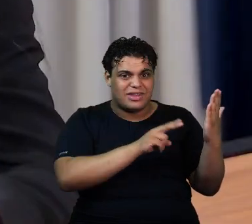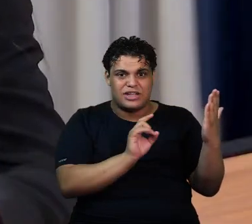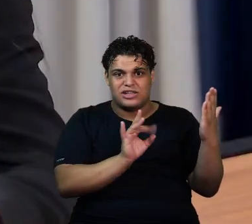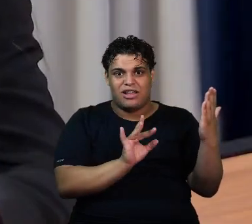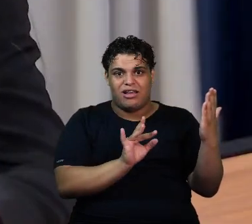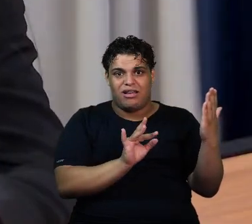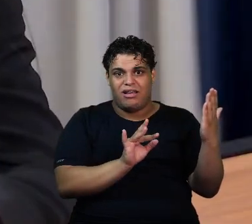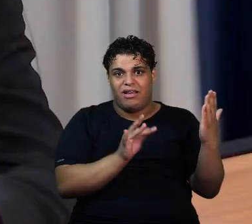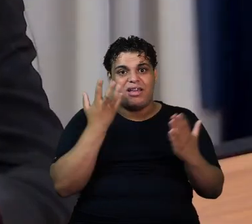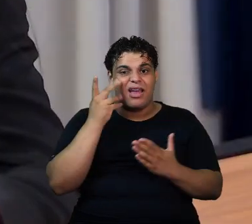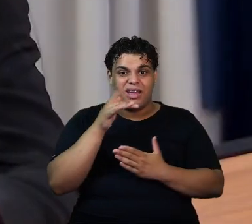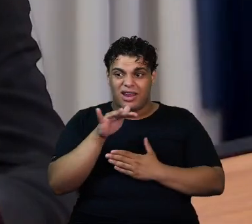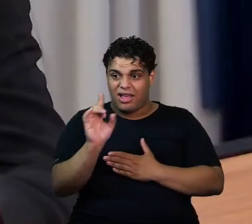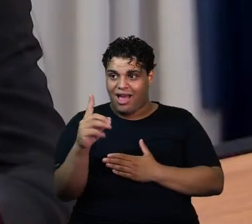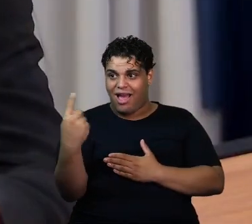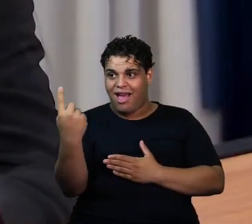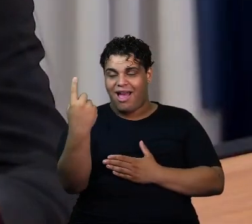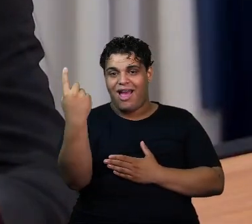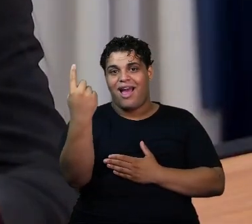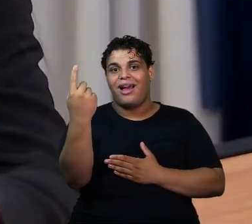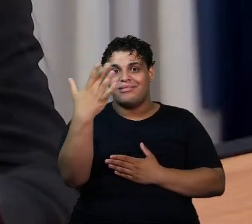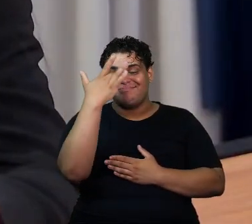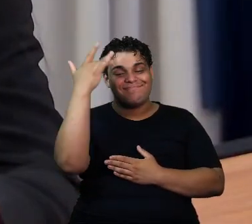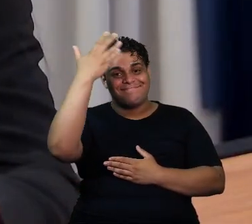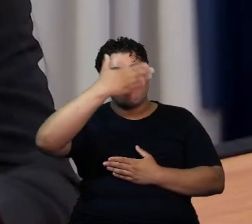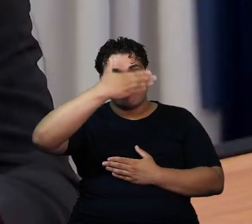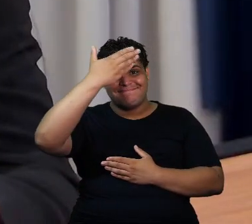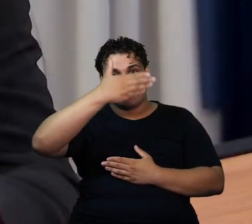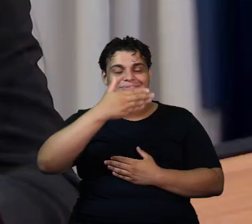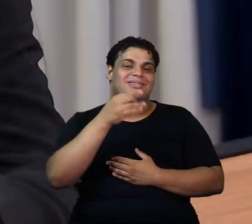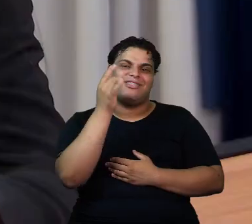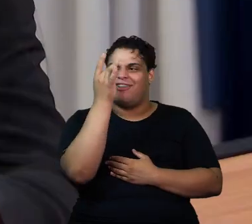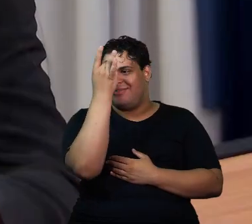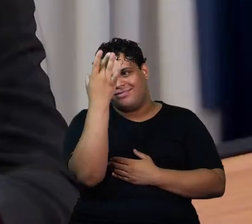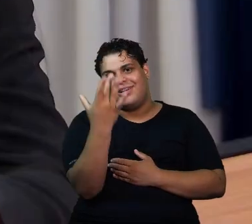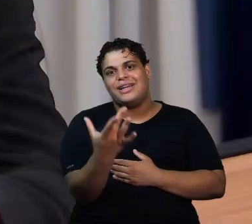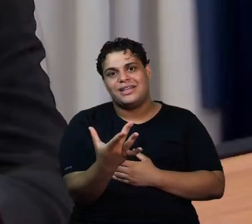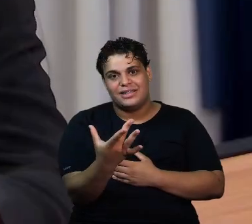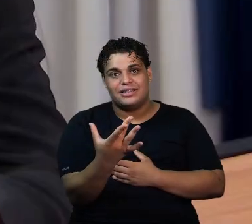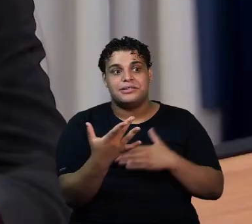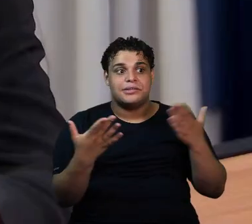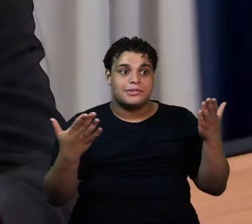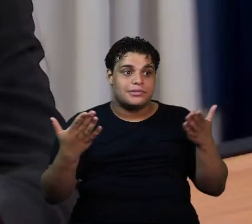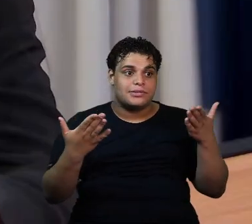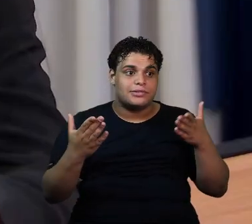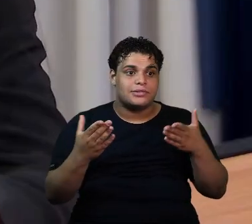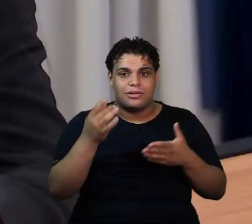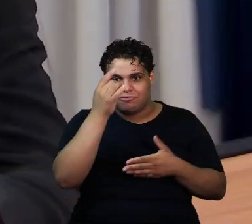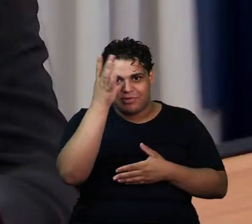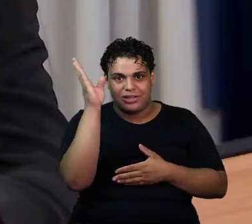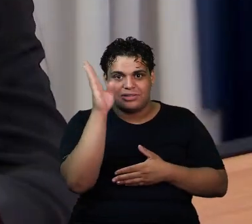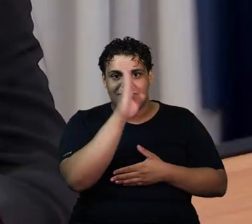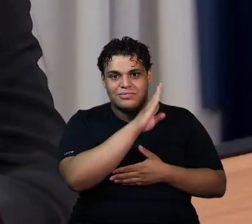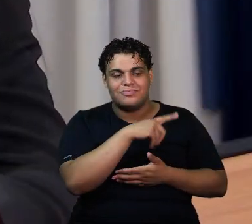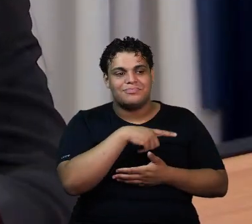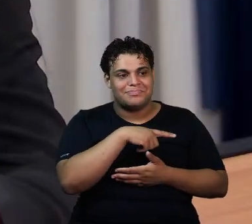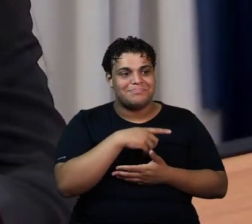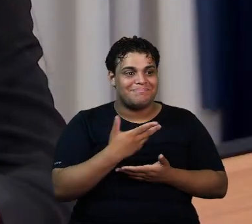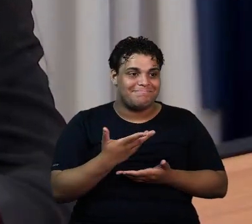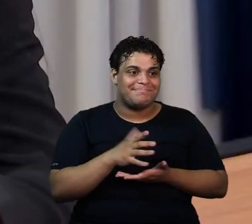na piscina, sem supervisão de ninguém. Tá muito fácil assim, Bolhão, tá muito fácil, ou seja, tá muito fácil do mal reinar,